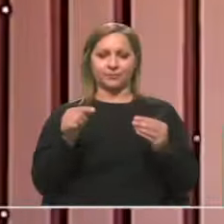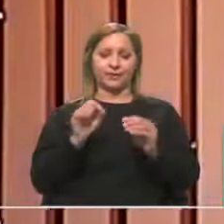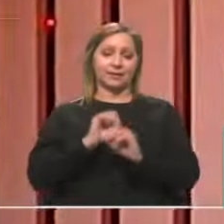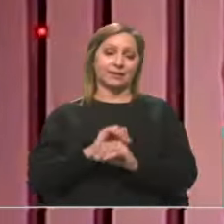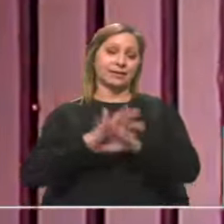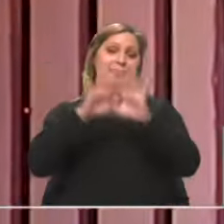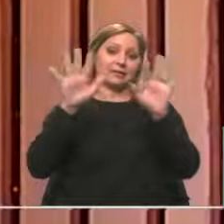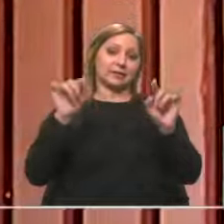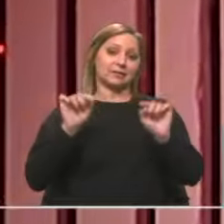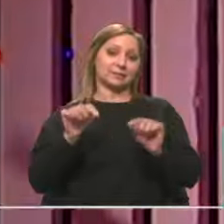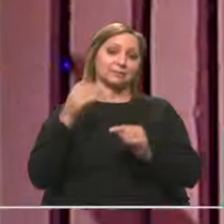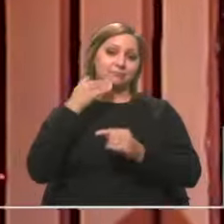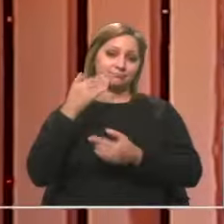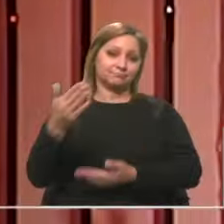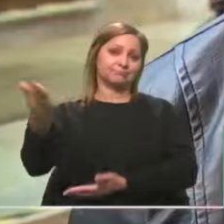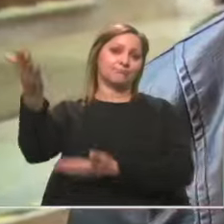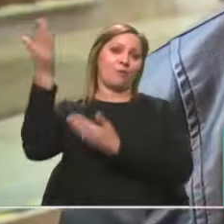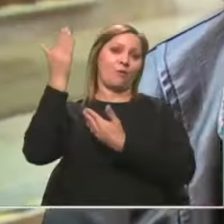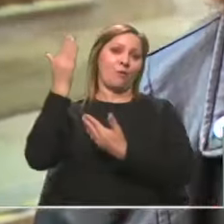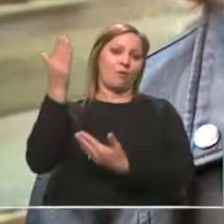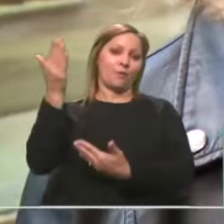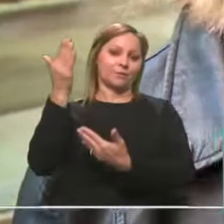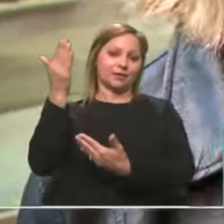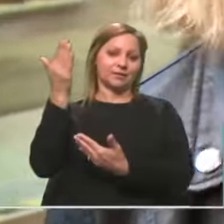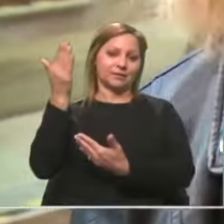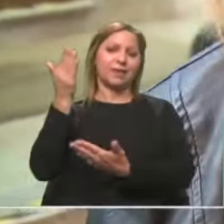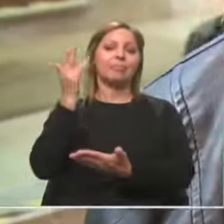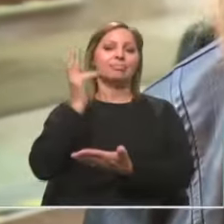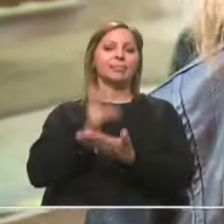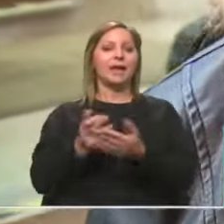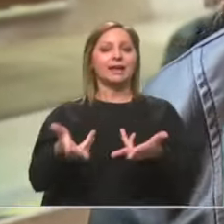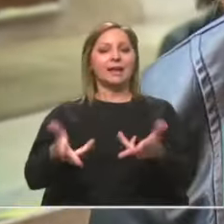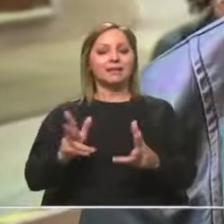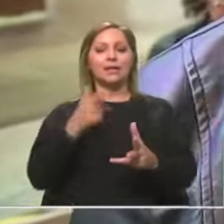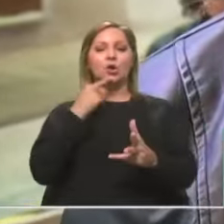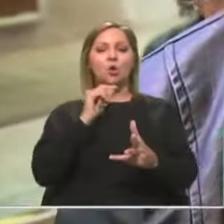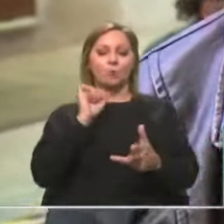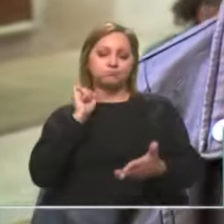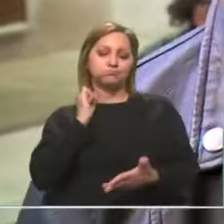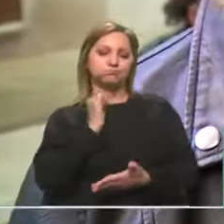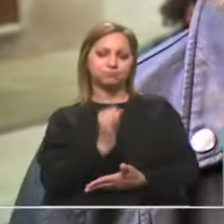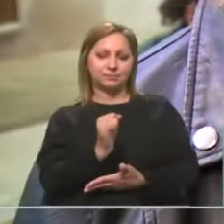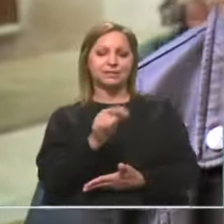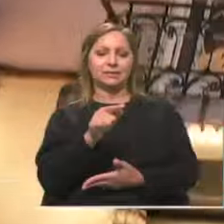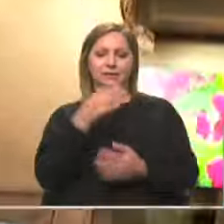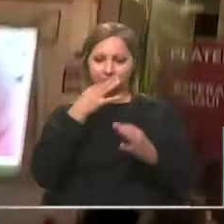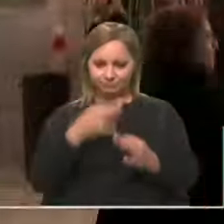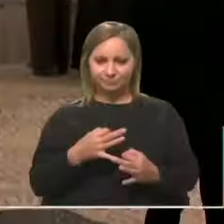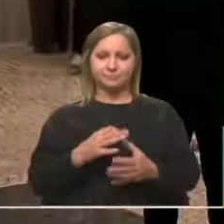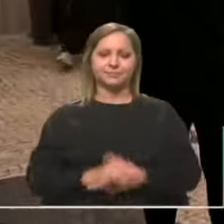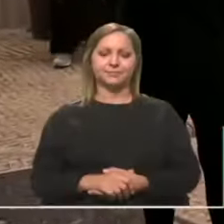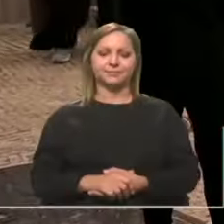óbvio que essa eternidade que lhe vai ser dada neste teatro faz todo o sentido.